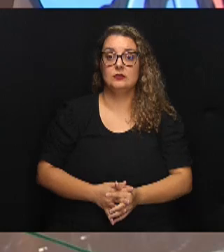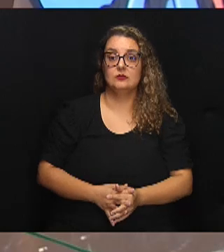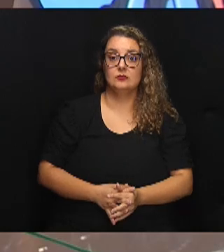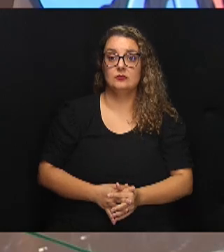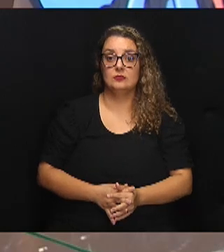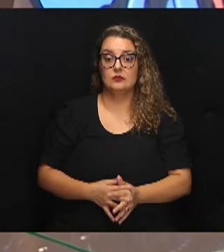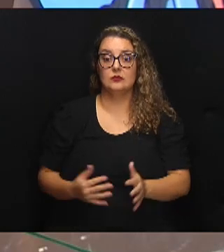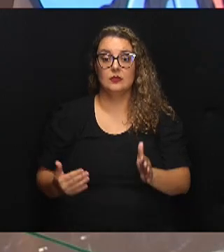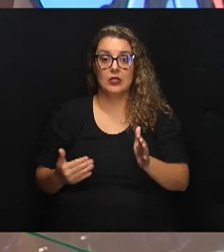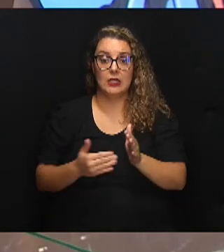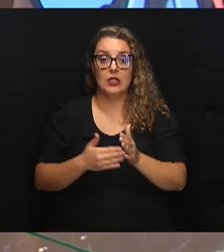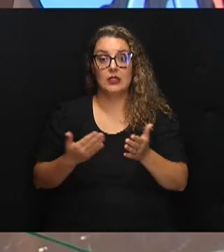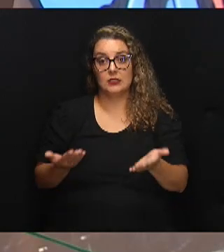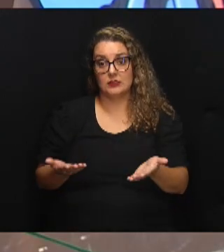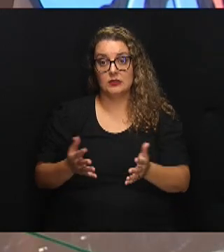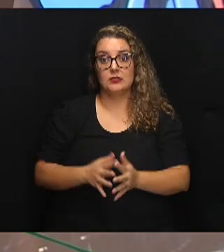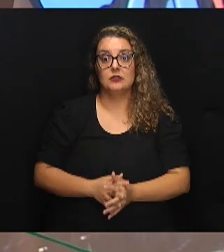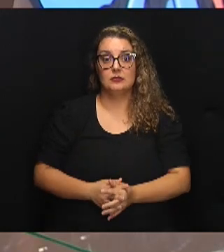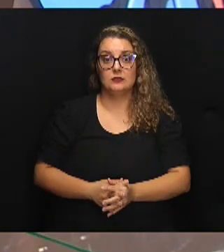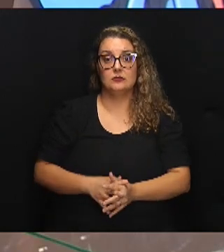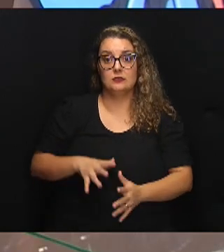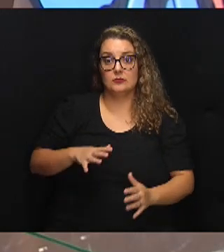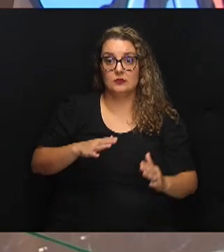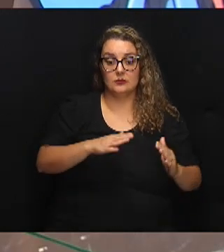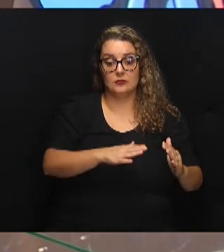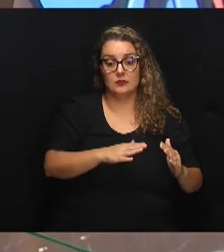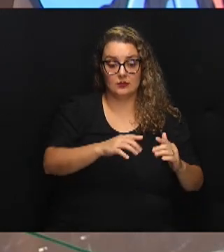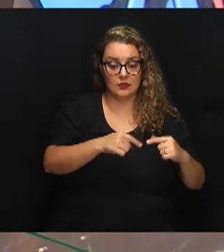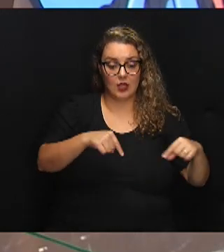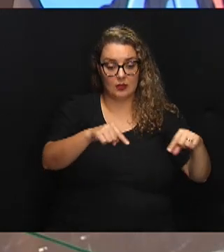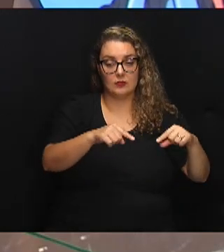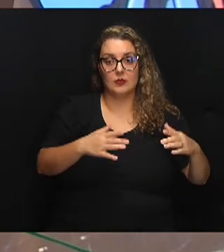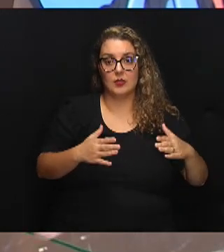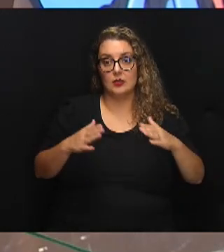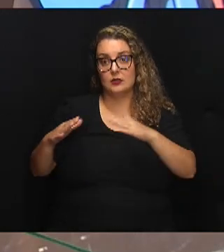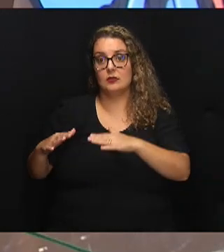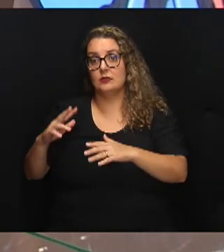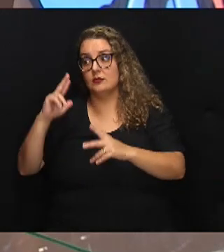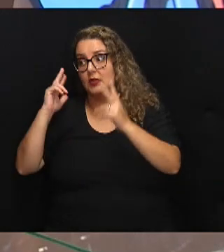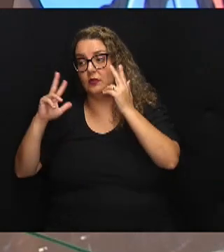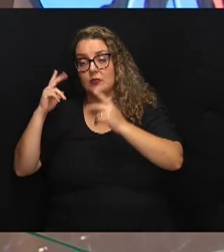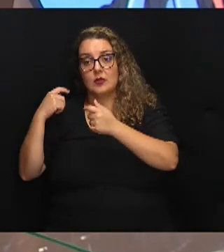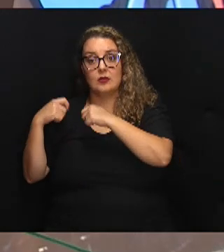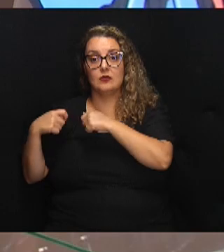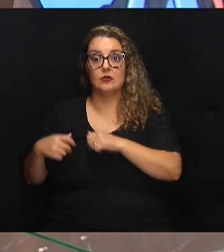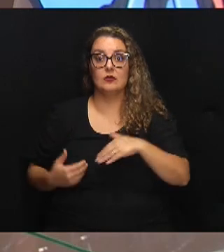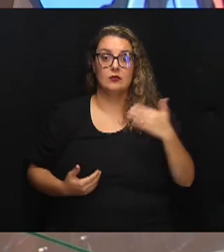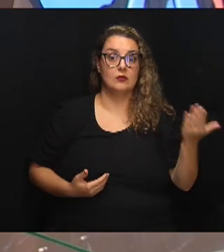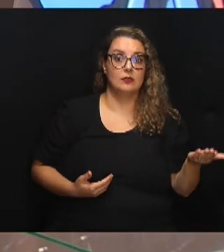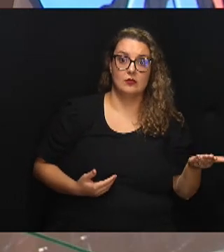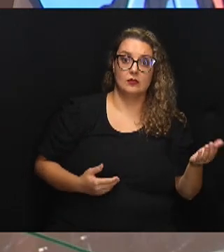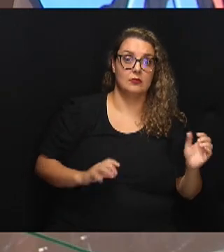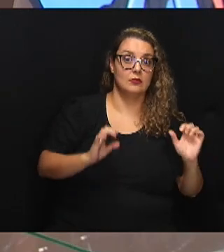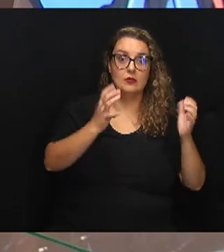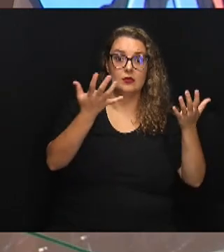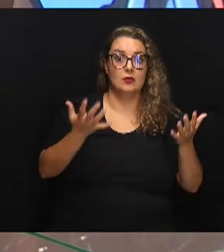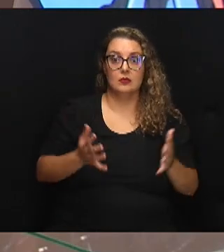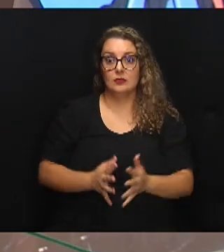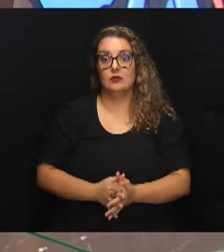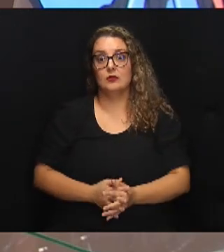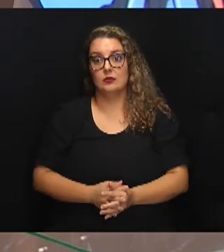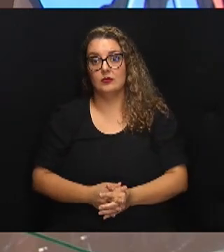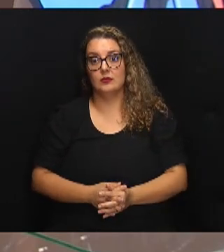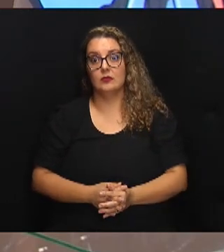até do lado do meu espaço tinha um salão de beleza e do outro lado tinha um negócio de eventos. Então eu